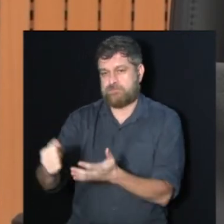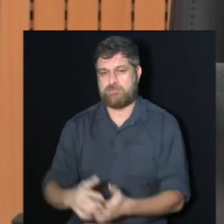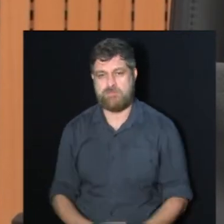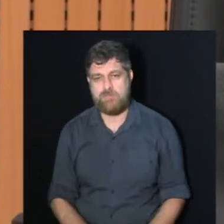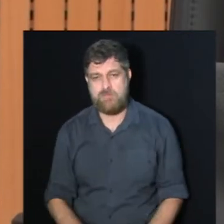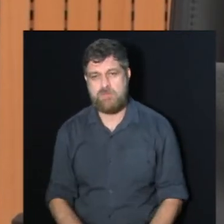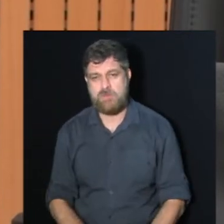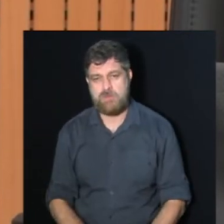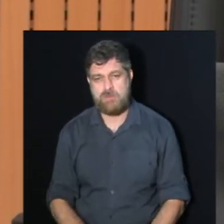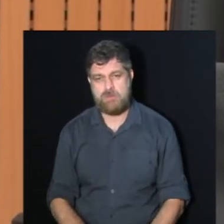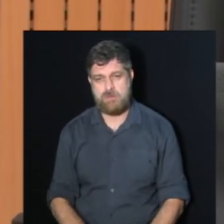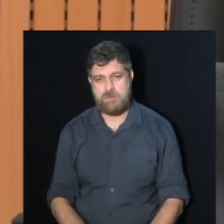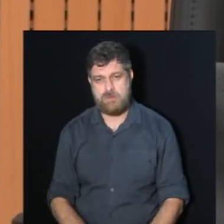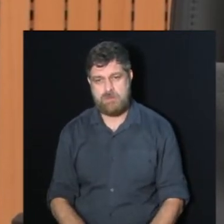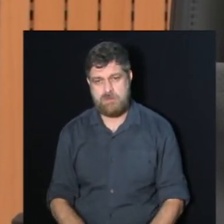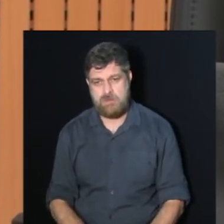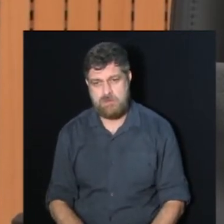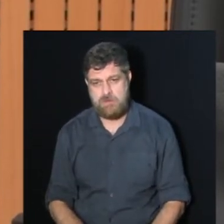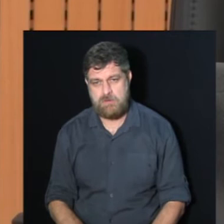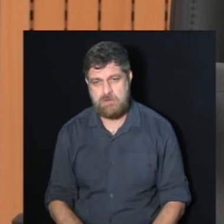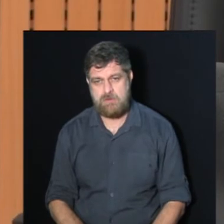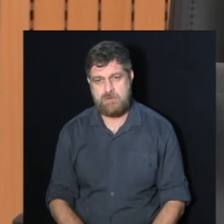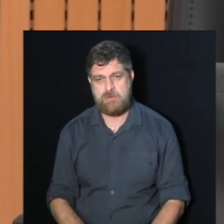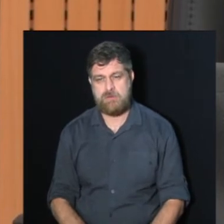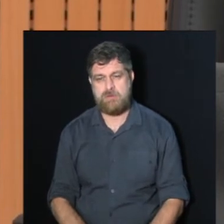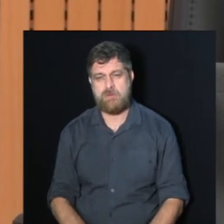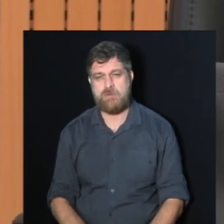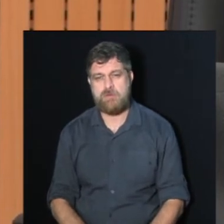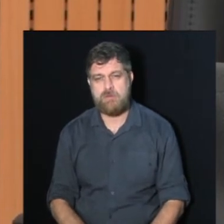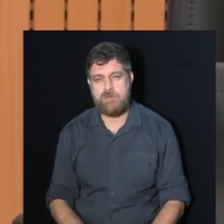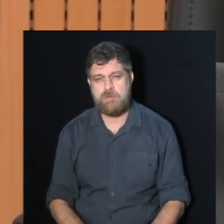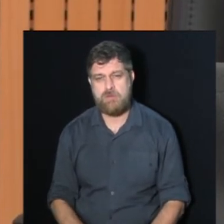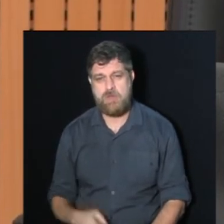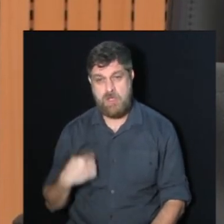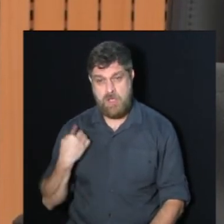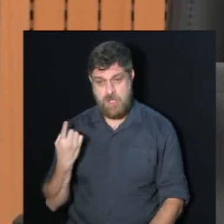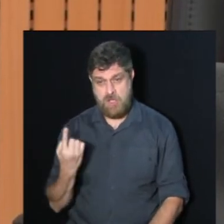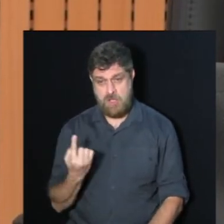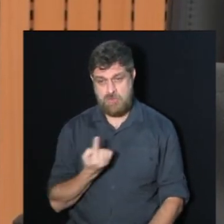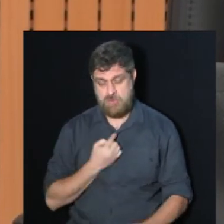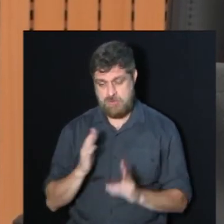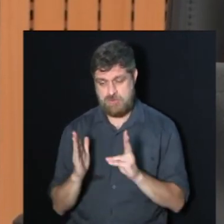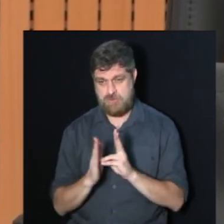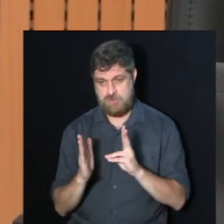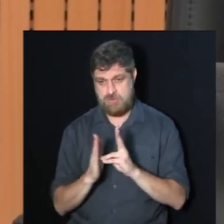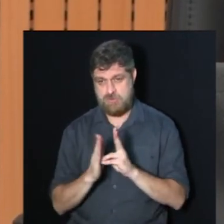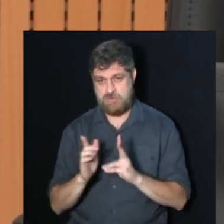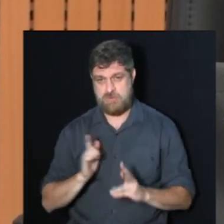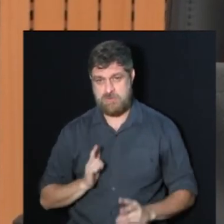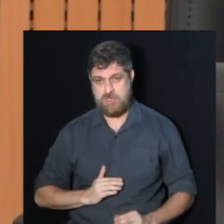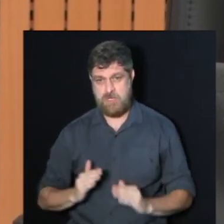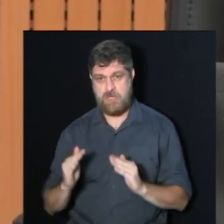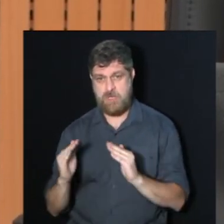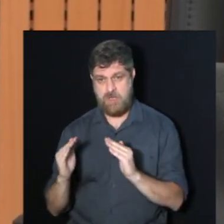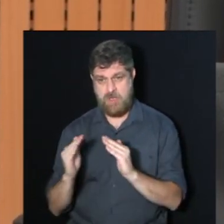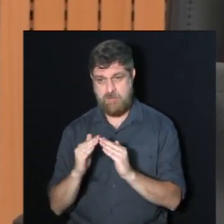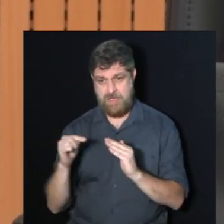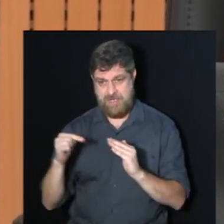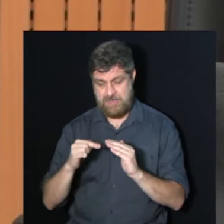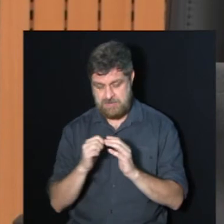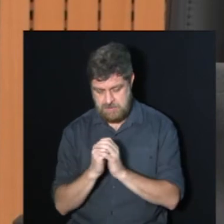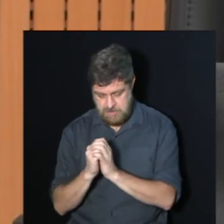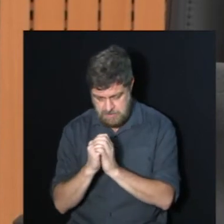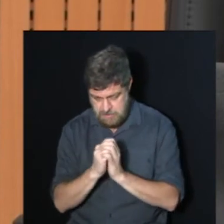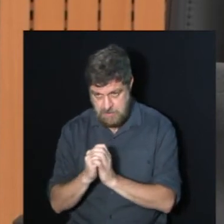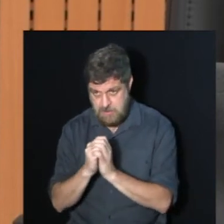Então, a gente tem a cultura que a gente tem uma casa, né, uma casa de reza que a gente chama,